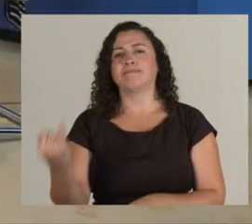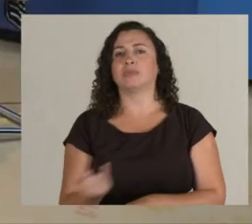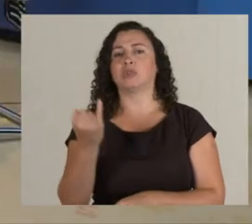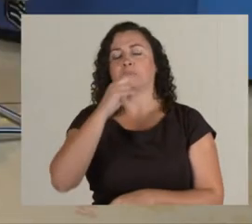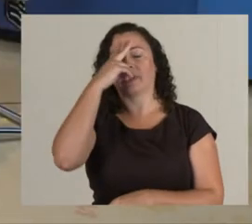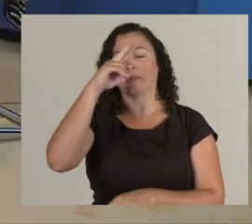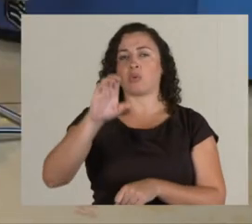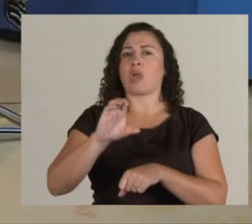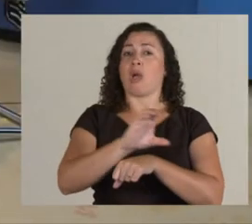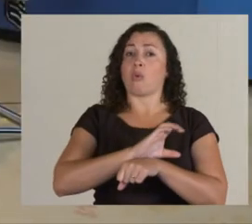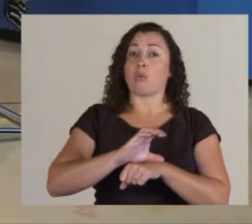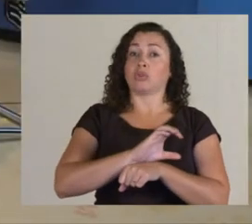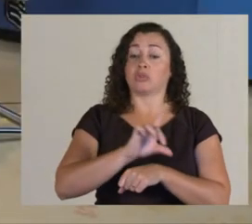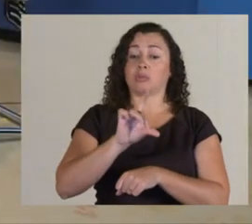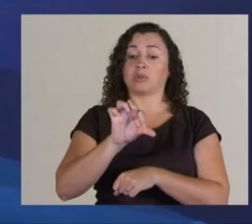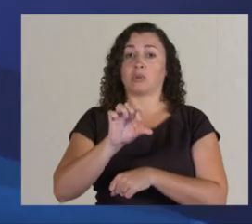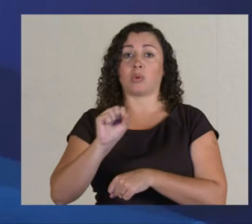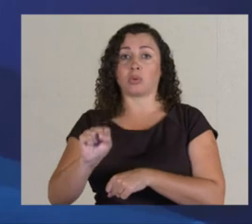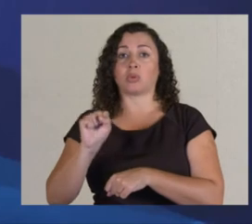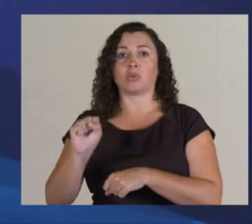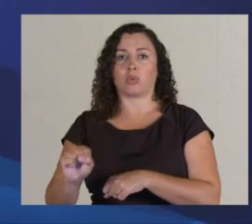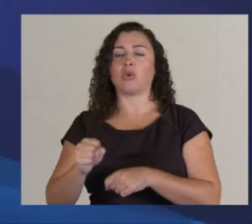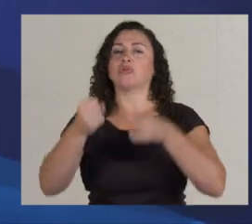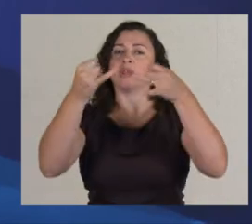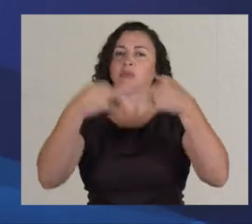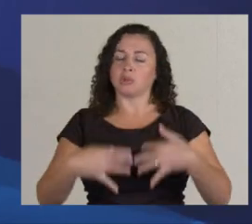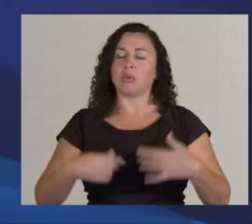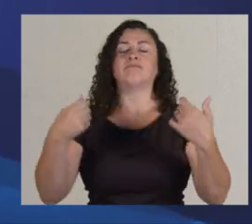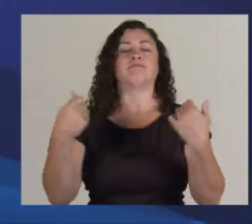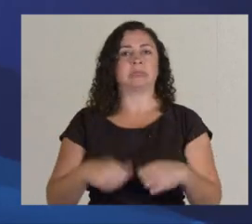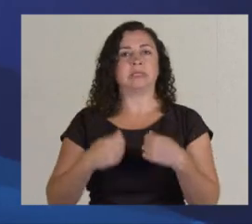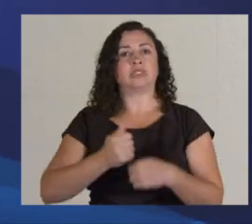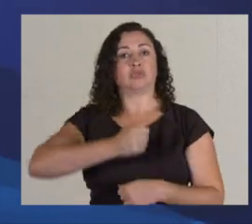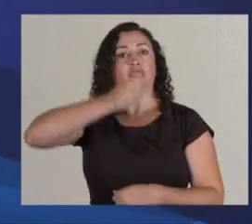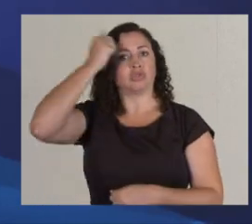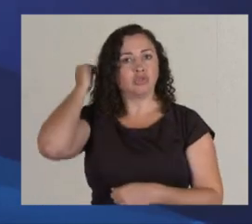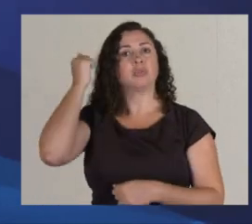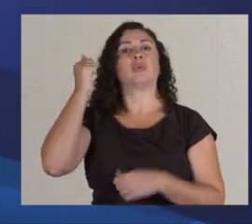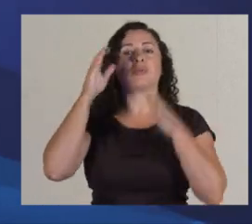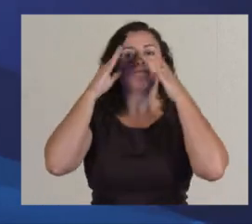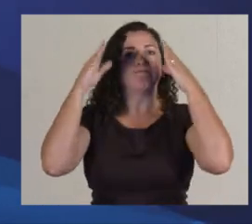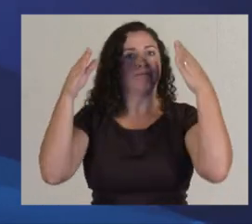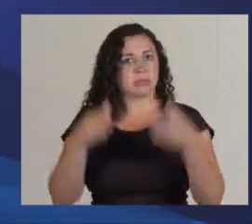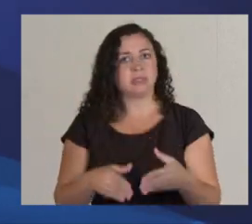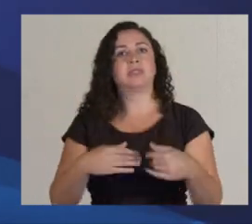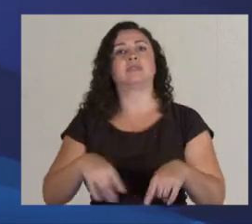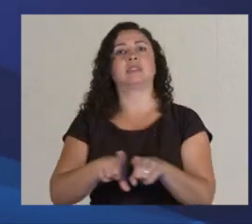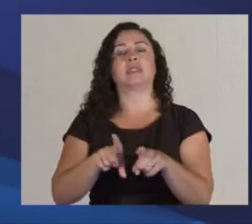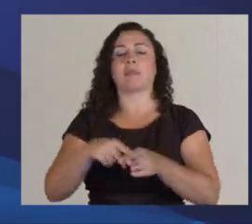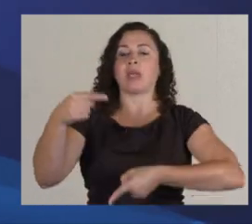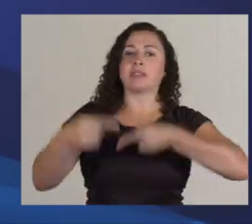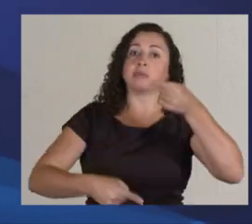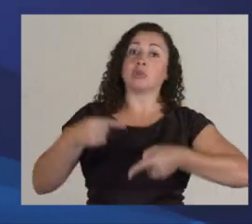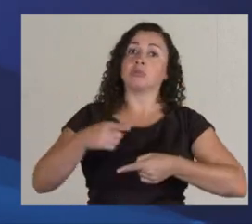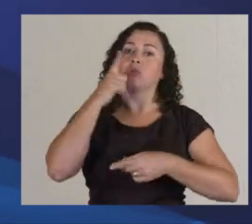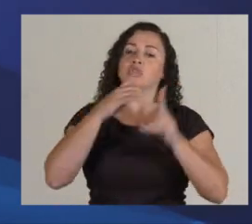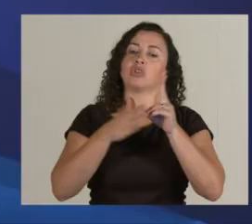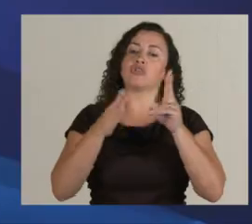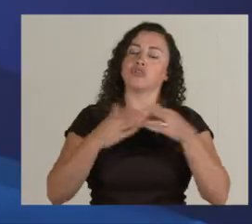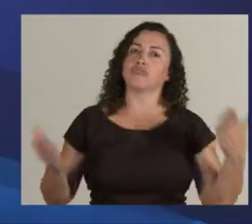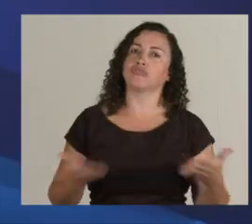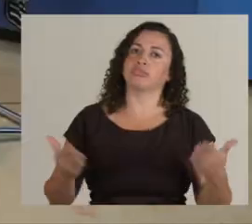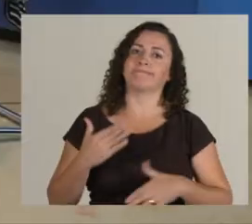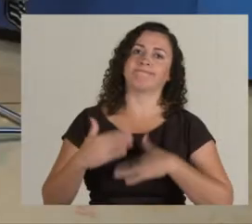de 1988 prevê esse tipo de vestibular, prevê esse tipo de política de ingresso para a promoção das